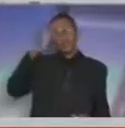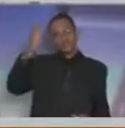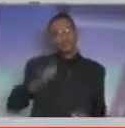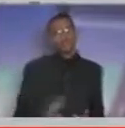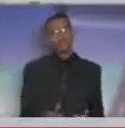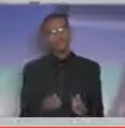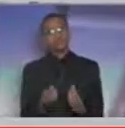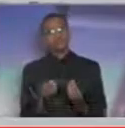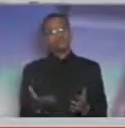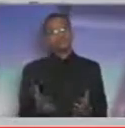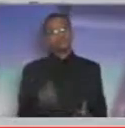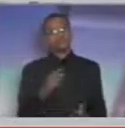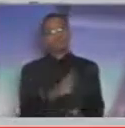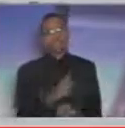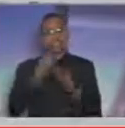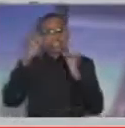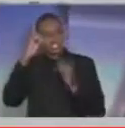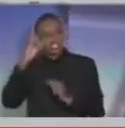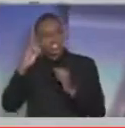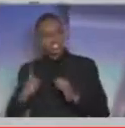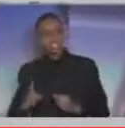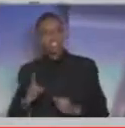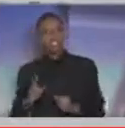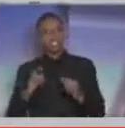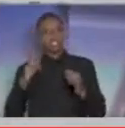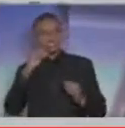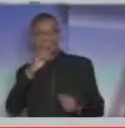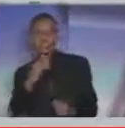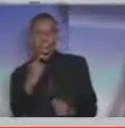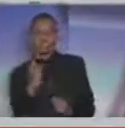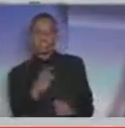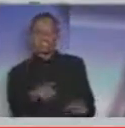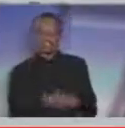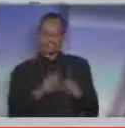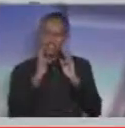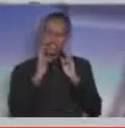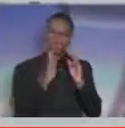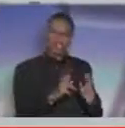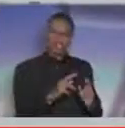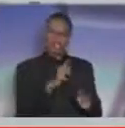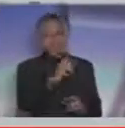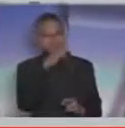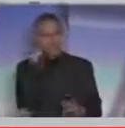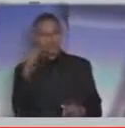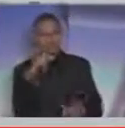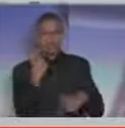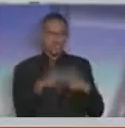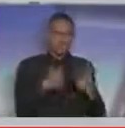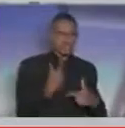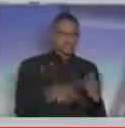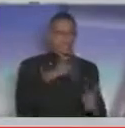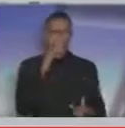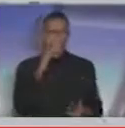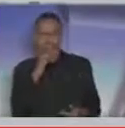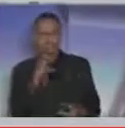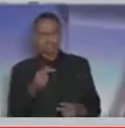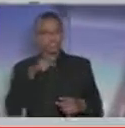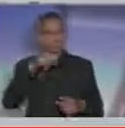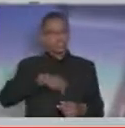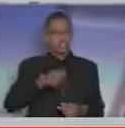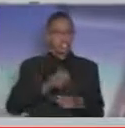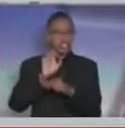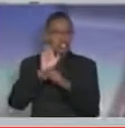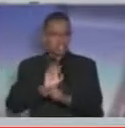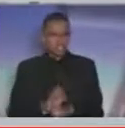haja a garantia dos direitos e da dignidade dos Servidores e das servidoras